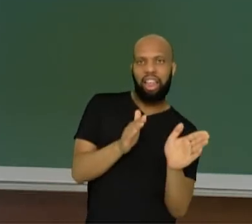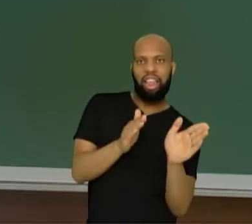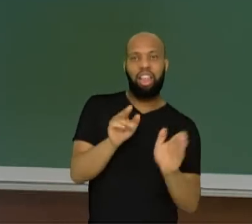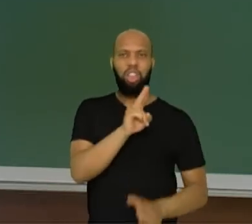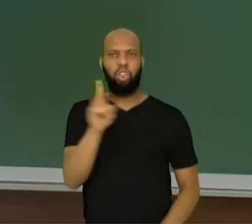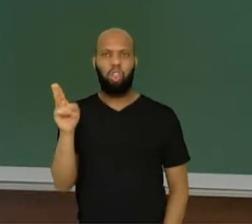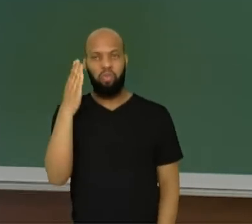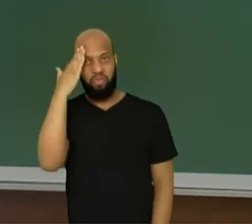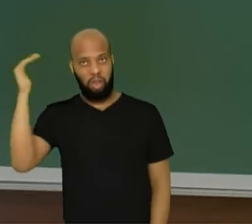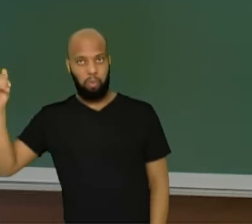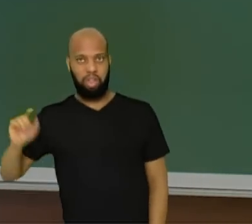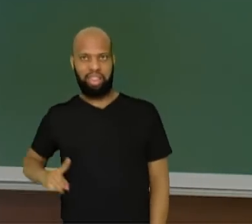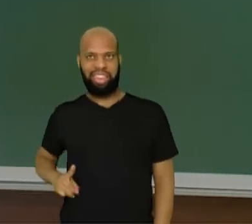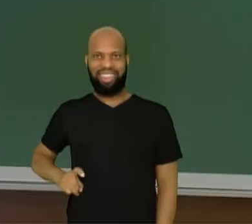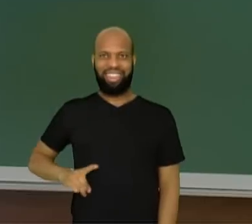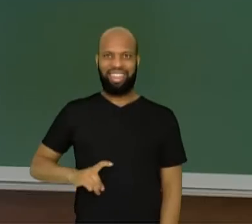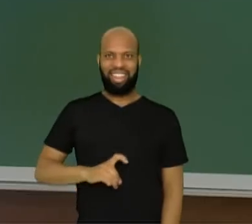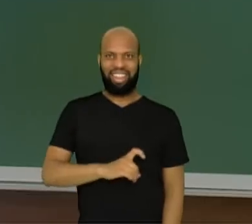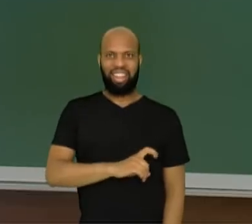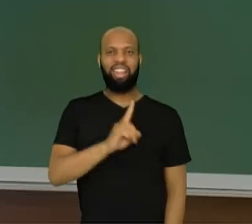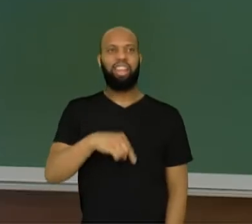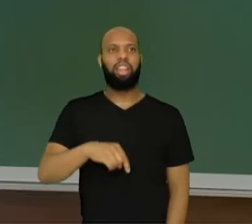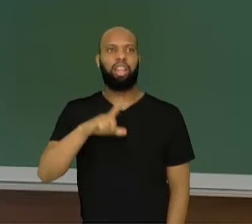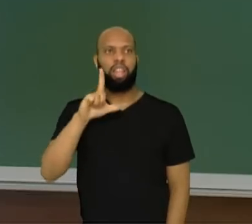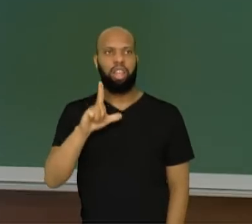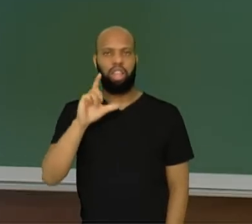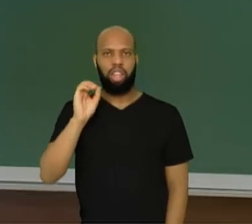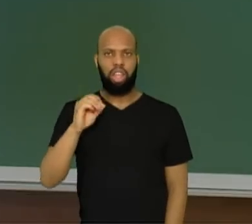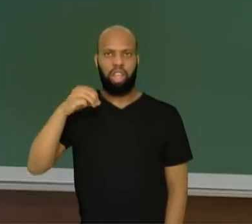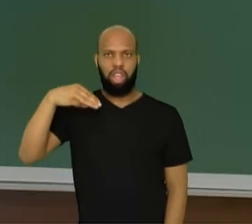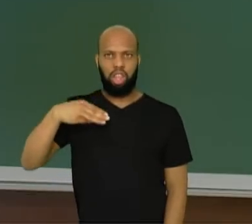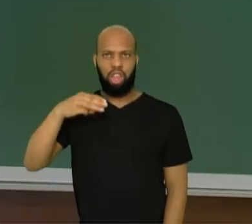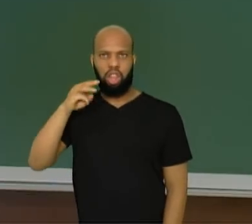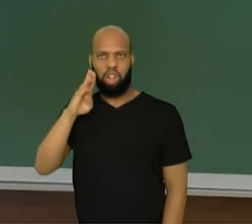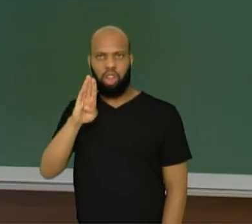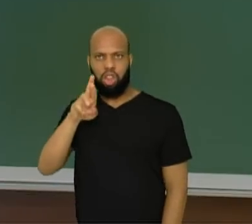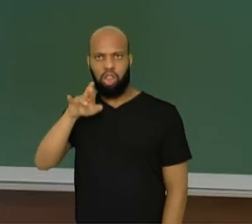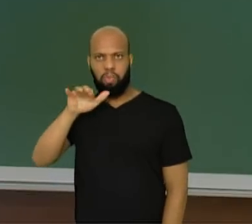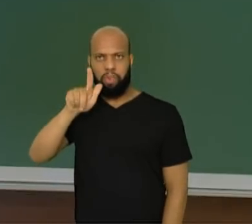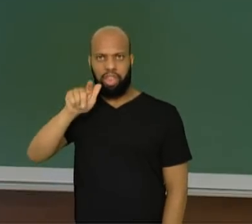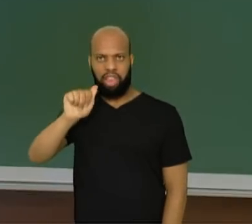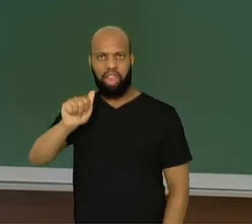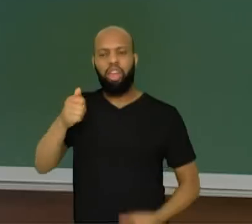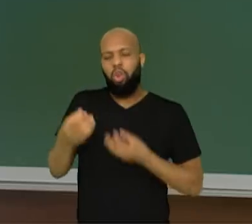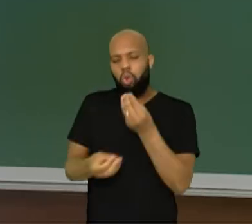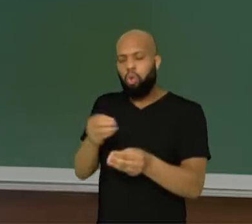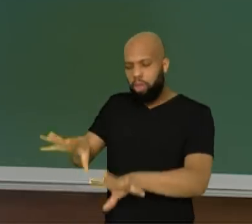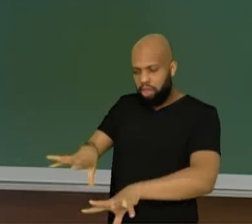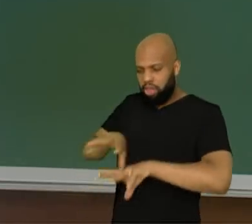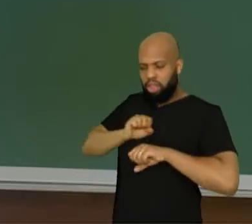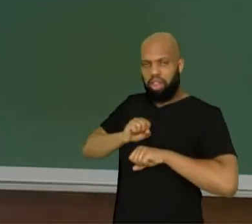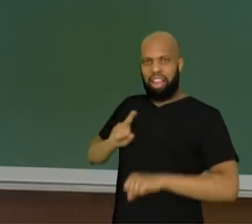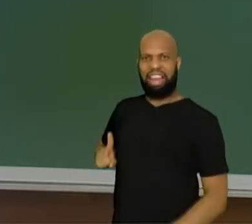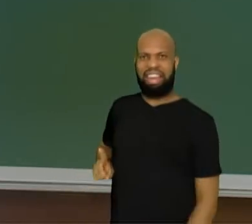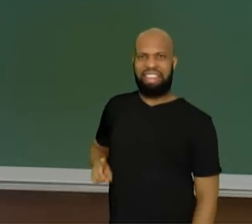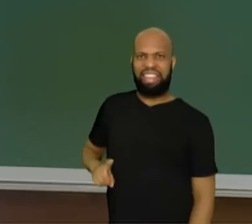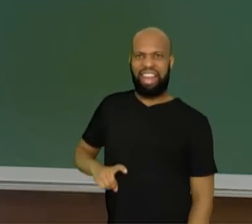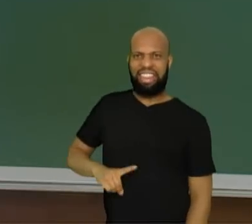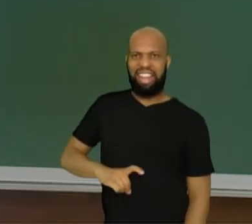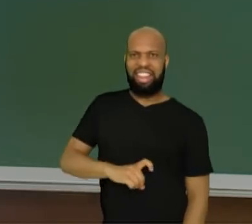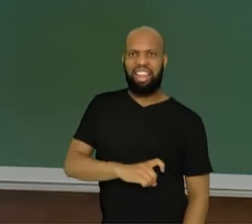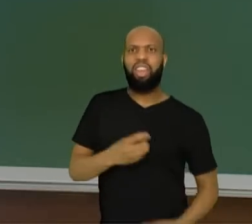lombriga. Olha aqui a imagem da lombriga. Como que uma pessoa se contamina? Como que eu adquiro? Como